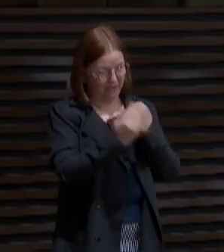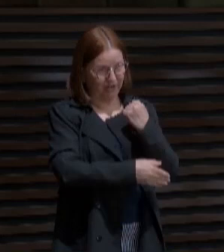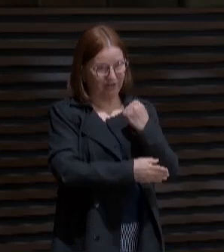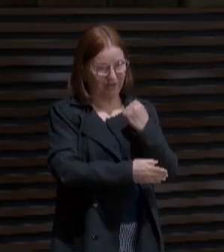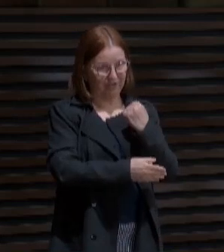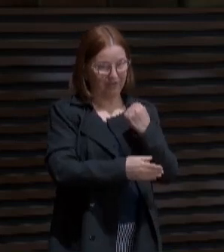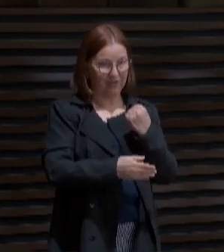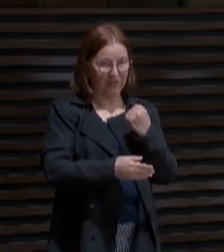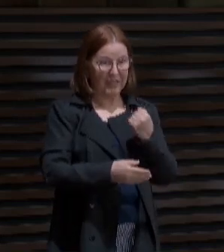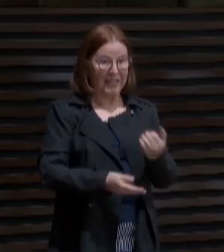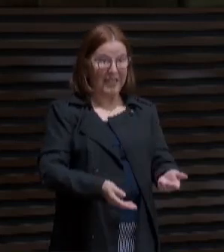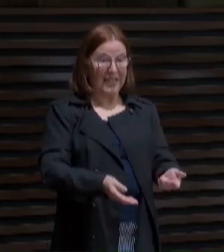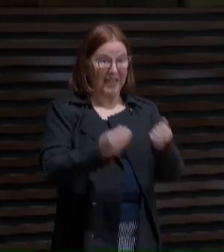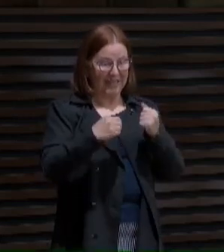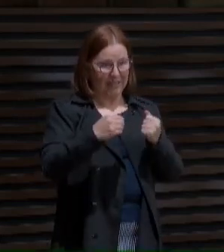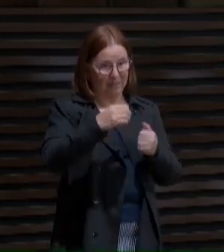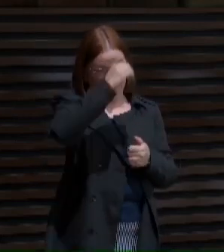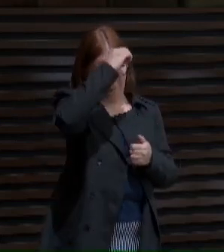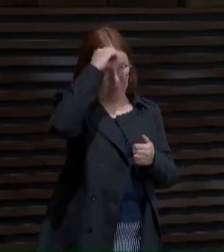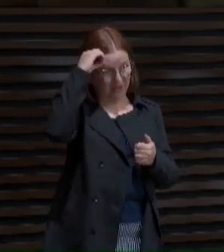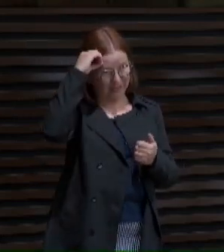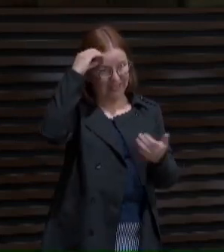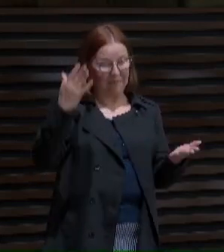E o culpado aqui somos nós.